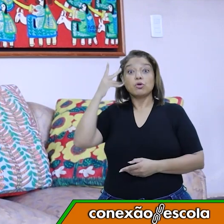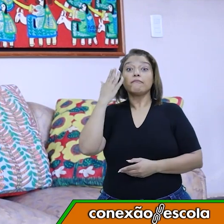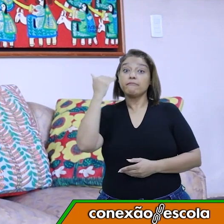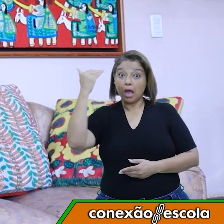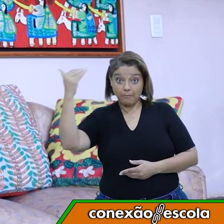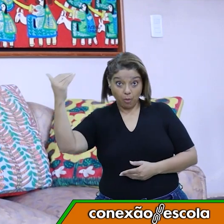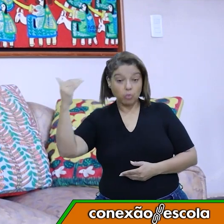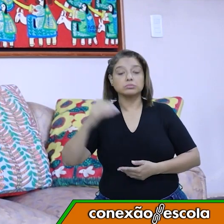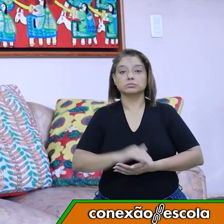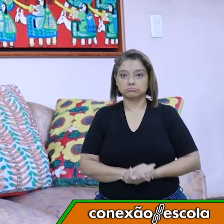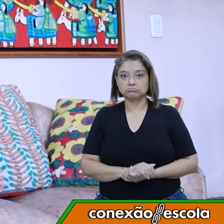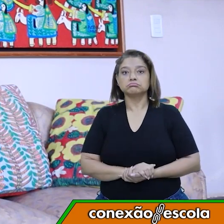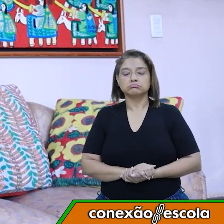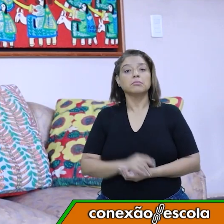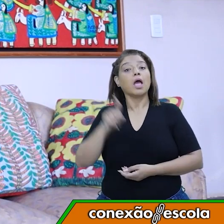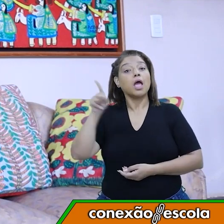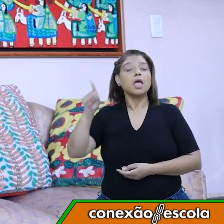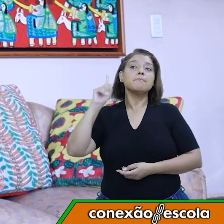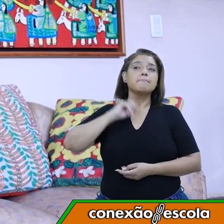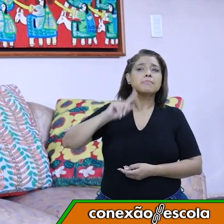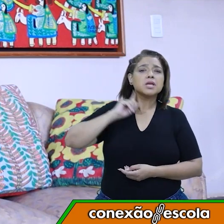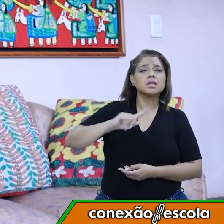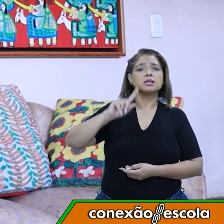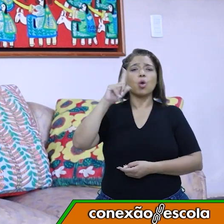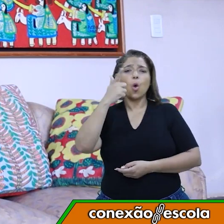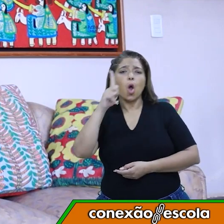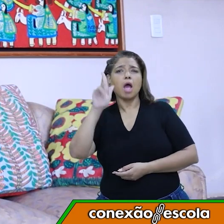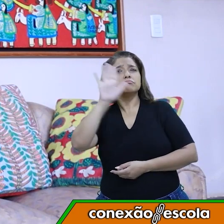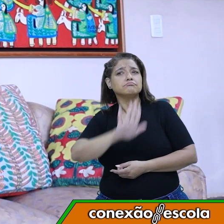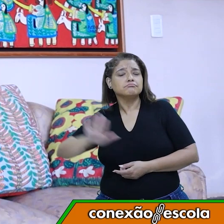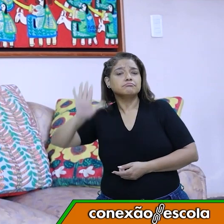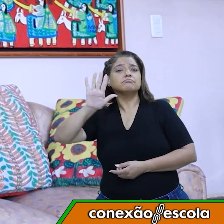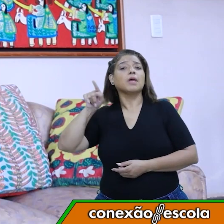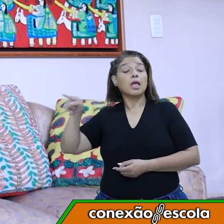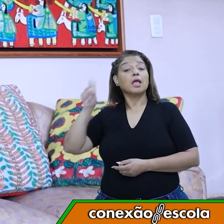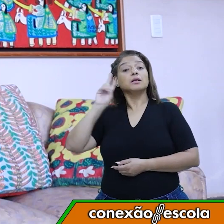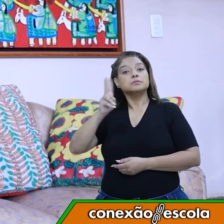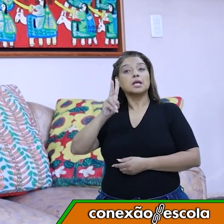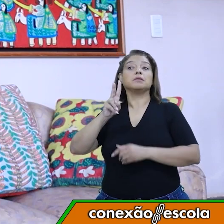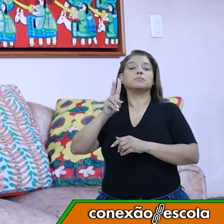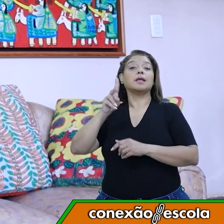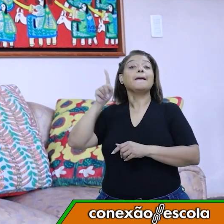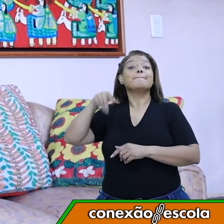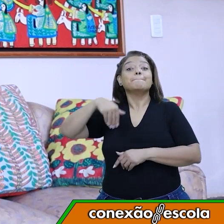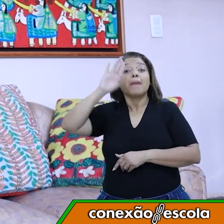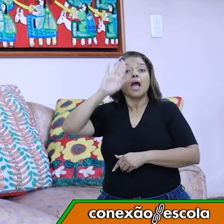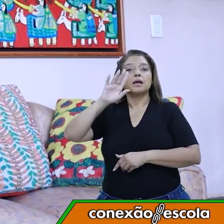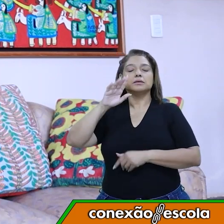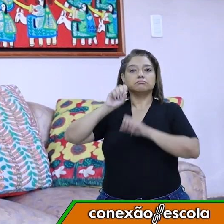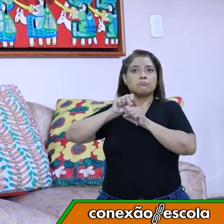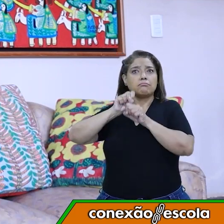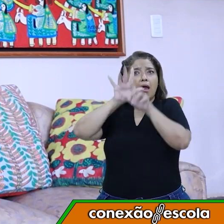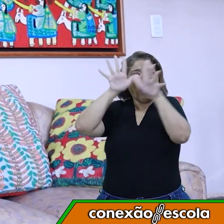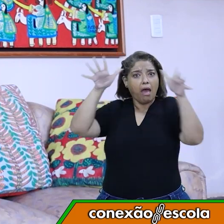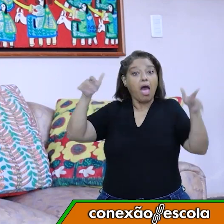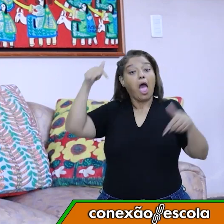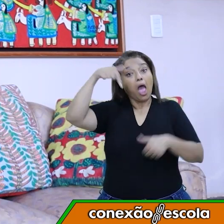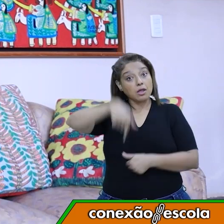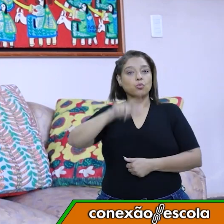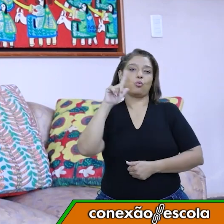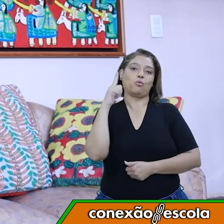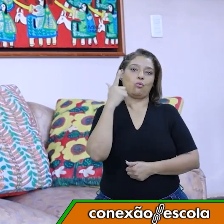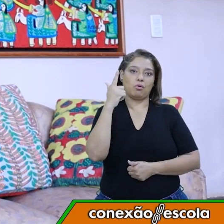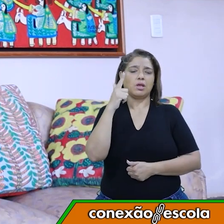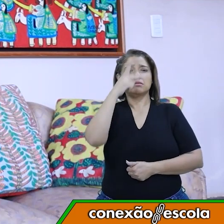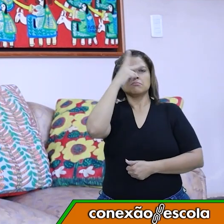e veio. A região dele foi Minas e Goiás. E onde ele radicou mais foi em Goiás, onde foi sempre incentivado para